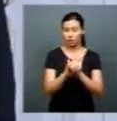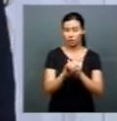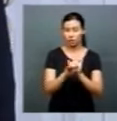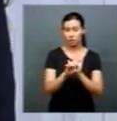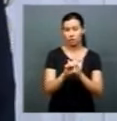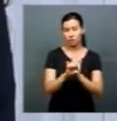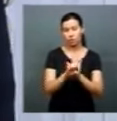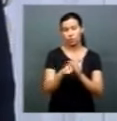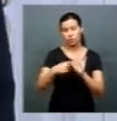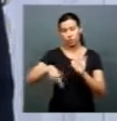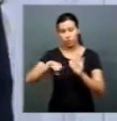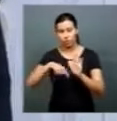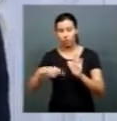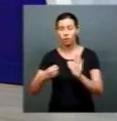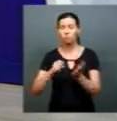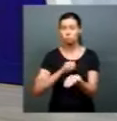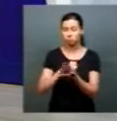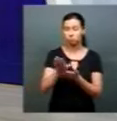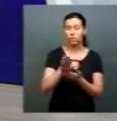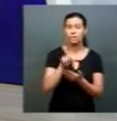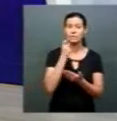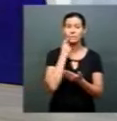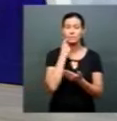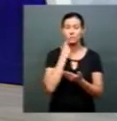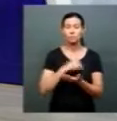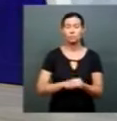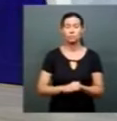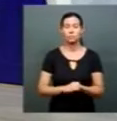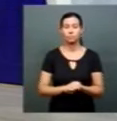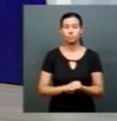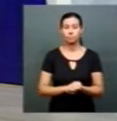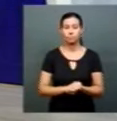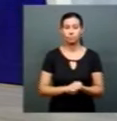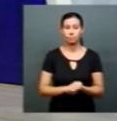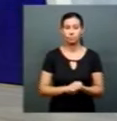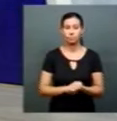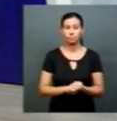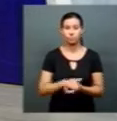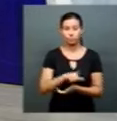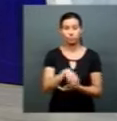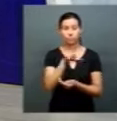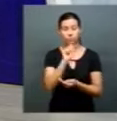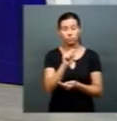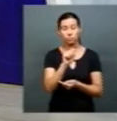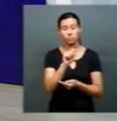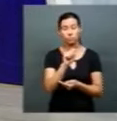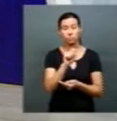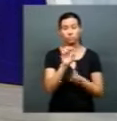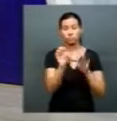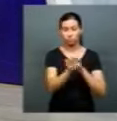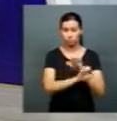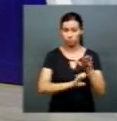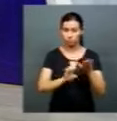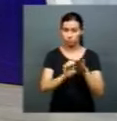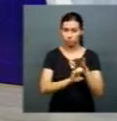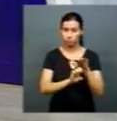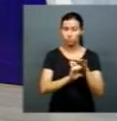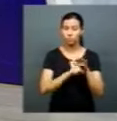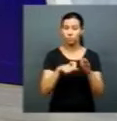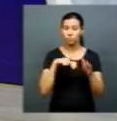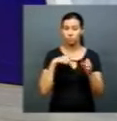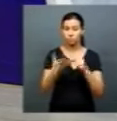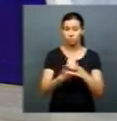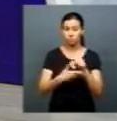última sexta-feira. Né? Tá fresquinho. Tá fresquinho. É o momento. Para selecionar mais empresas de base